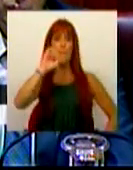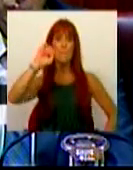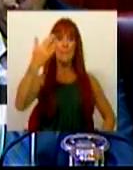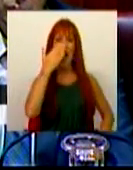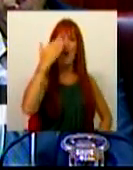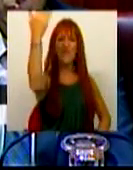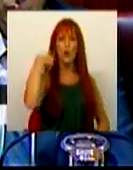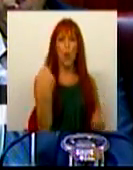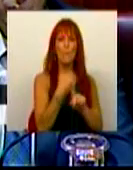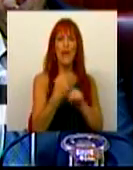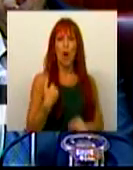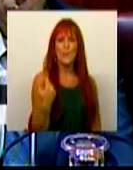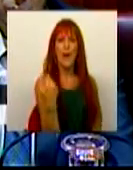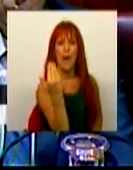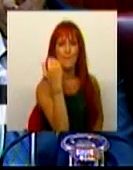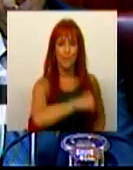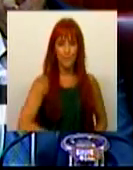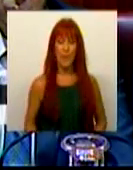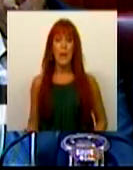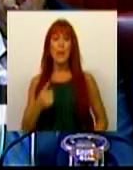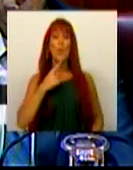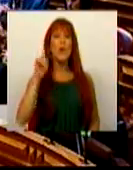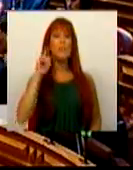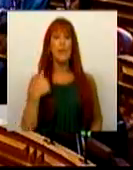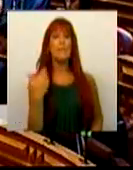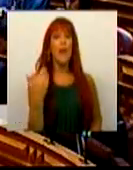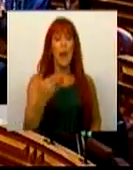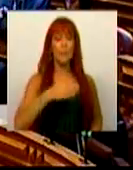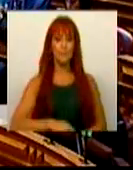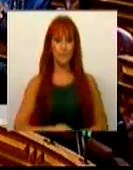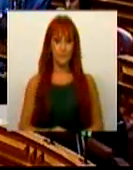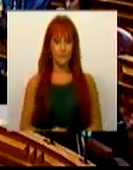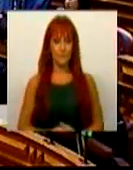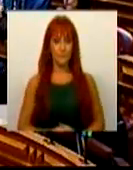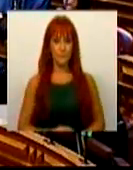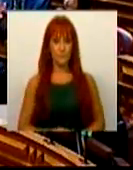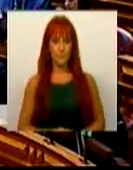do nosso combate. E aquilo que é muito importante,